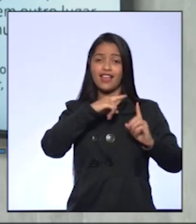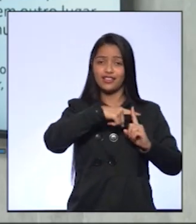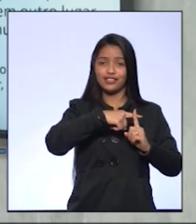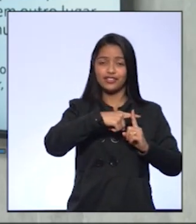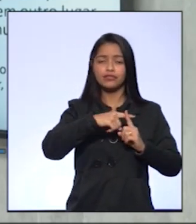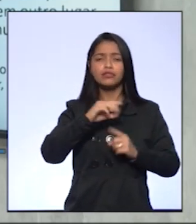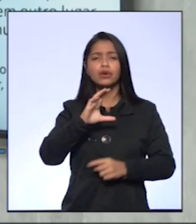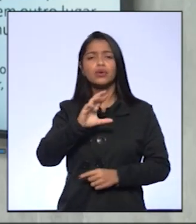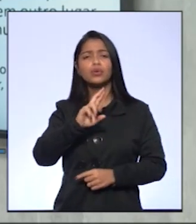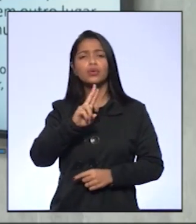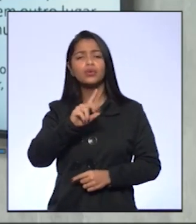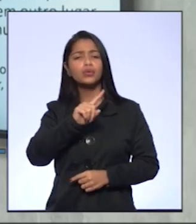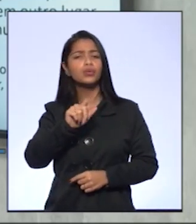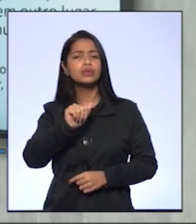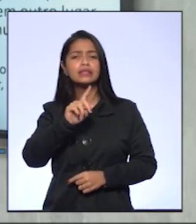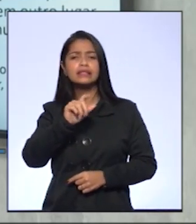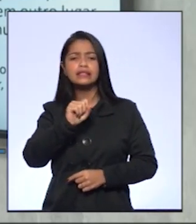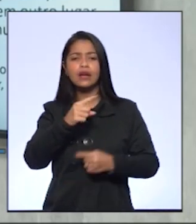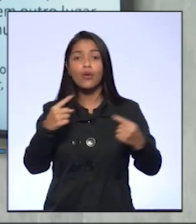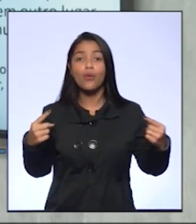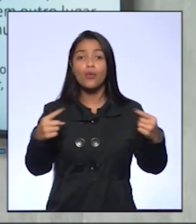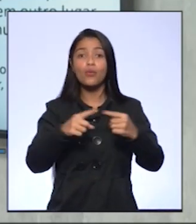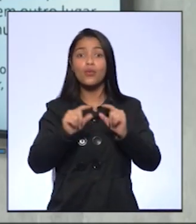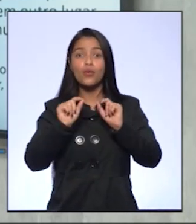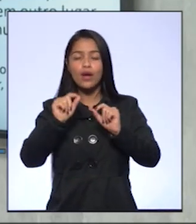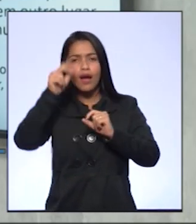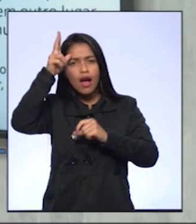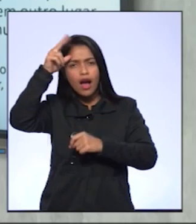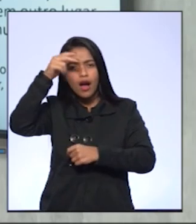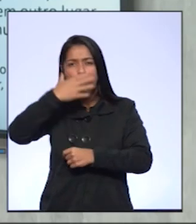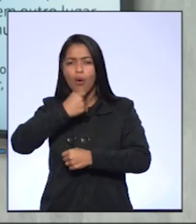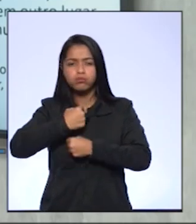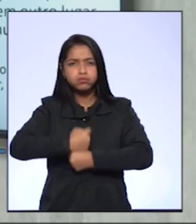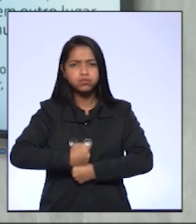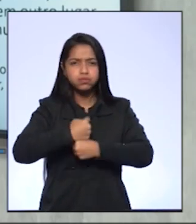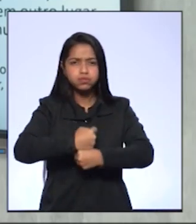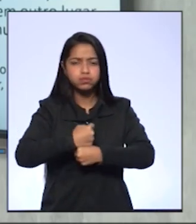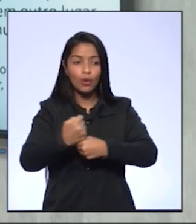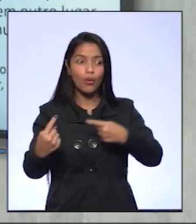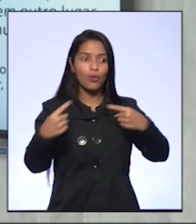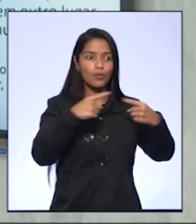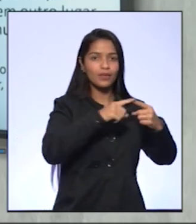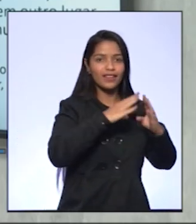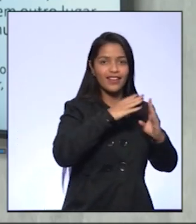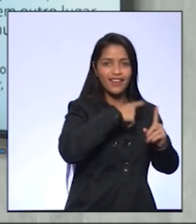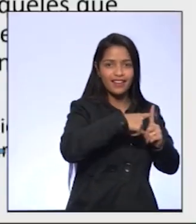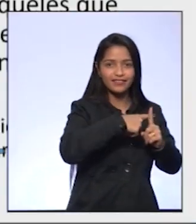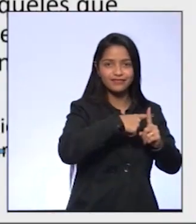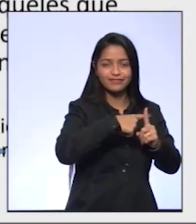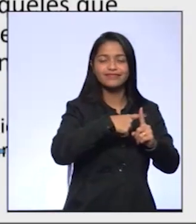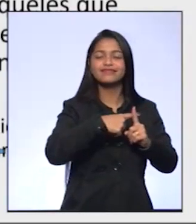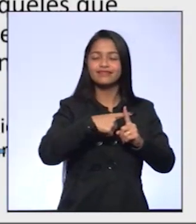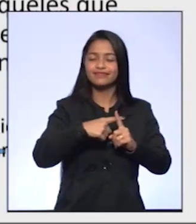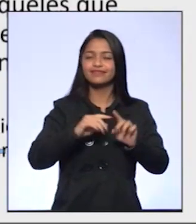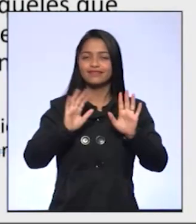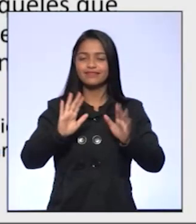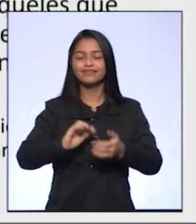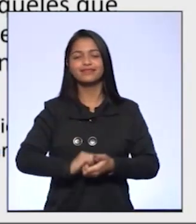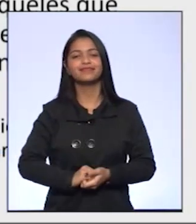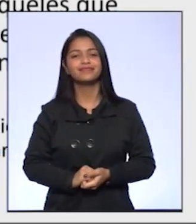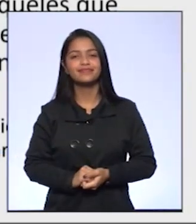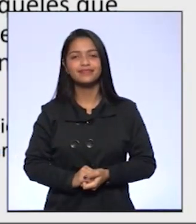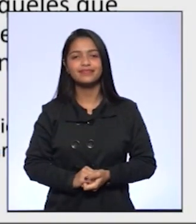medieval ao ato de fé da Igreja Católica de dominar a Terra Santa. Volta para o texto. Ao